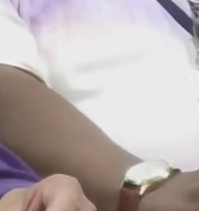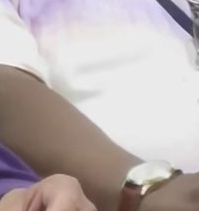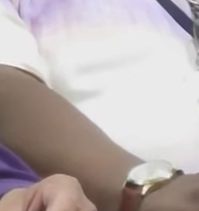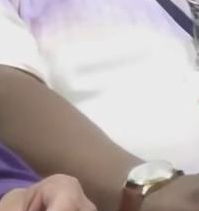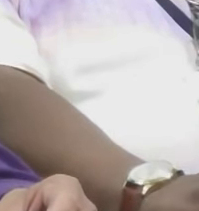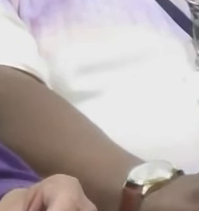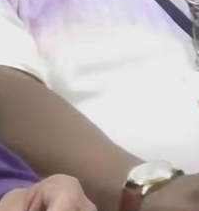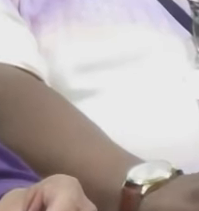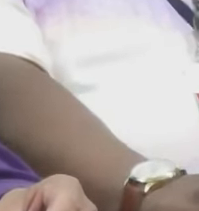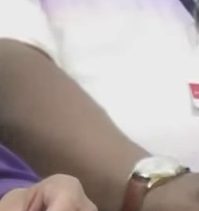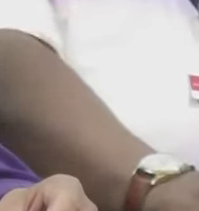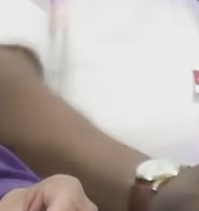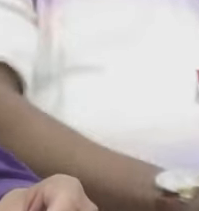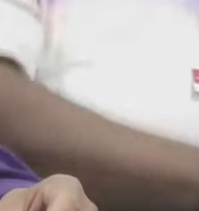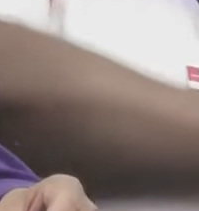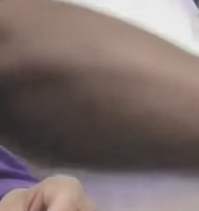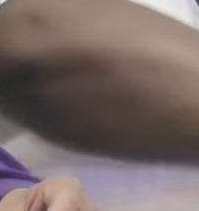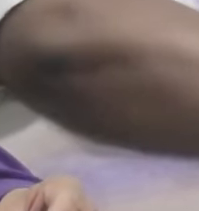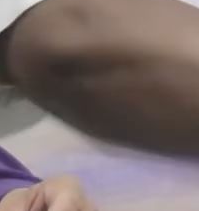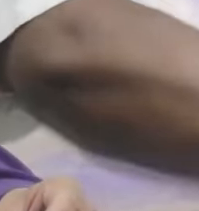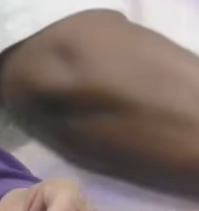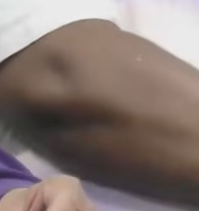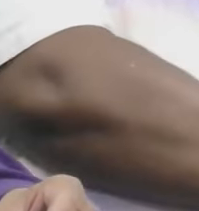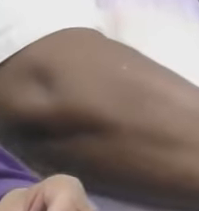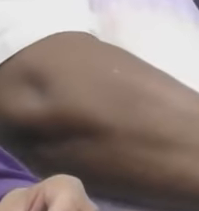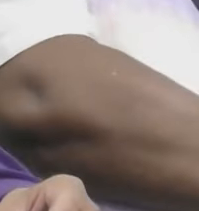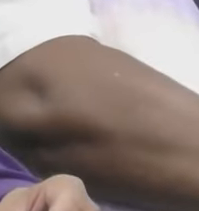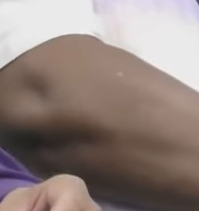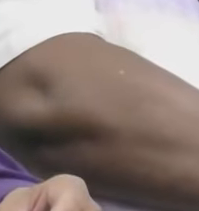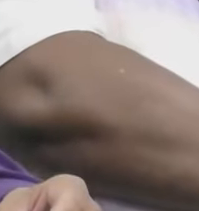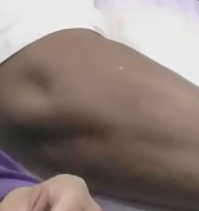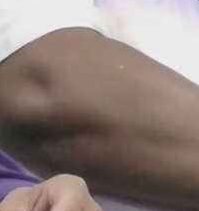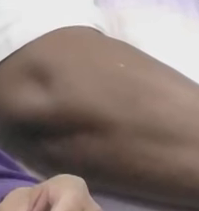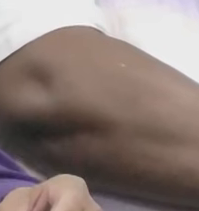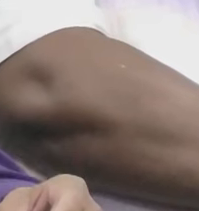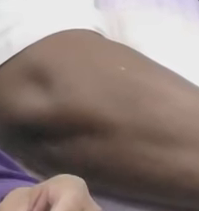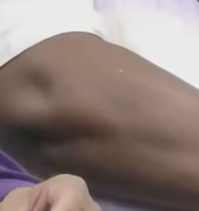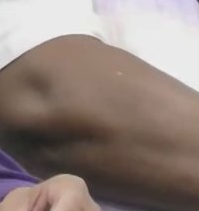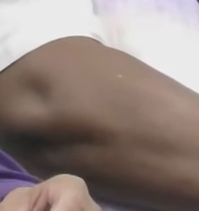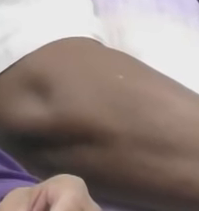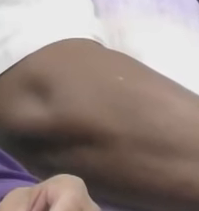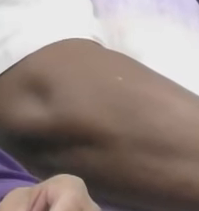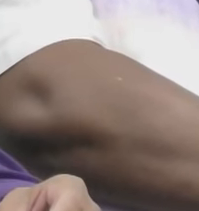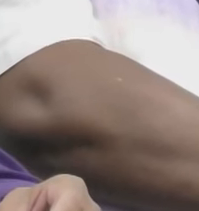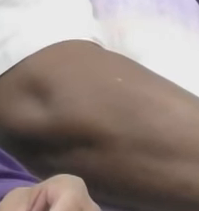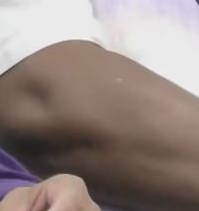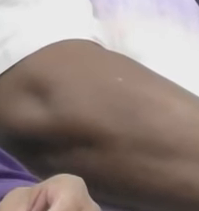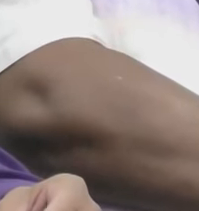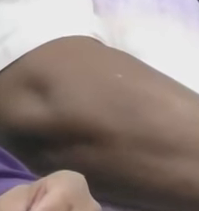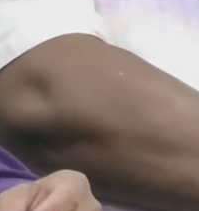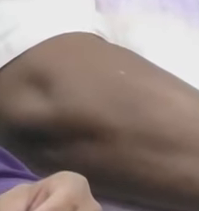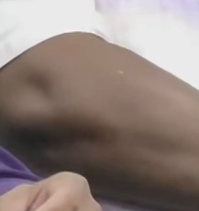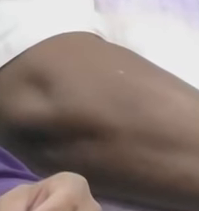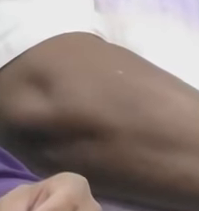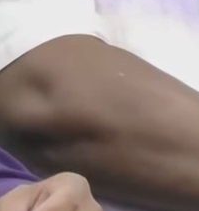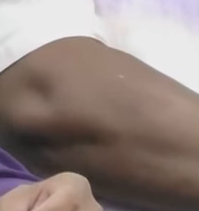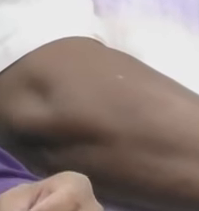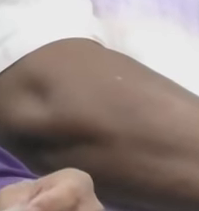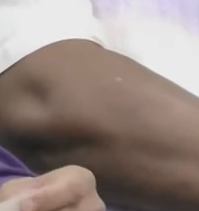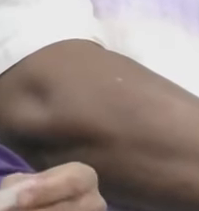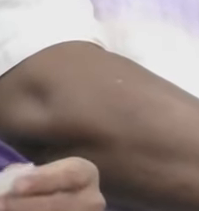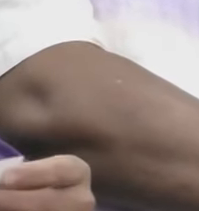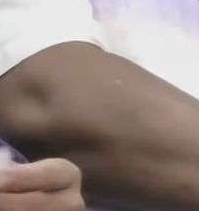Doce, passa... Essa água desemboca dentro da lagoa de Guarapina. Isso pode causar uma catástrofe muito